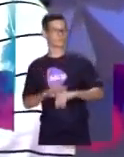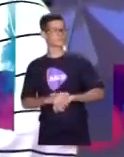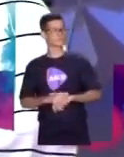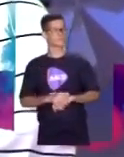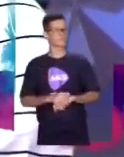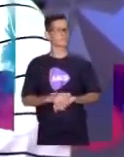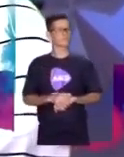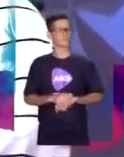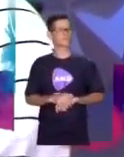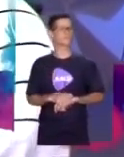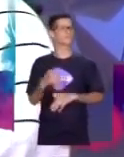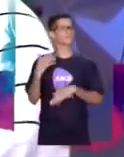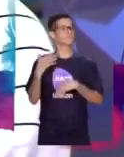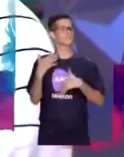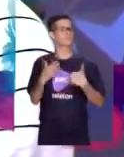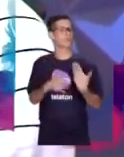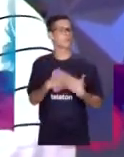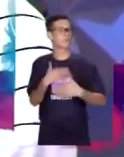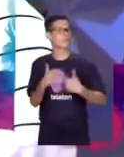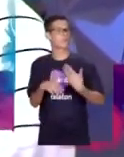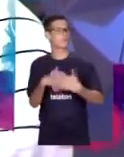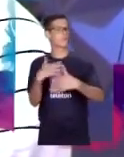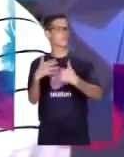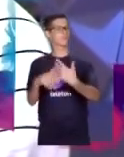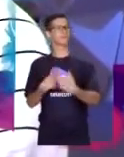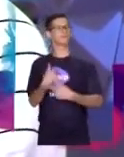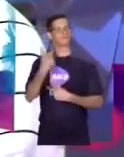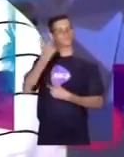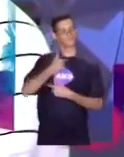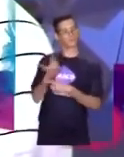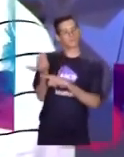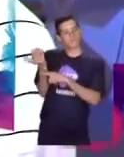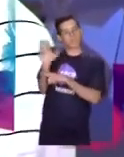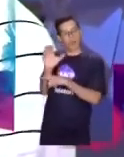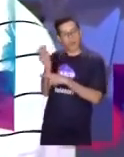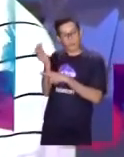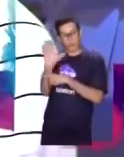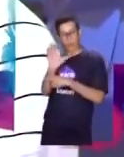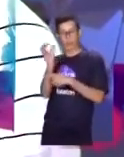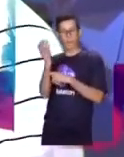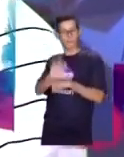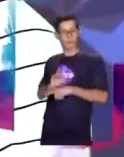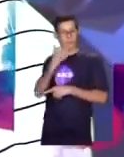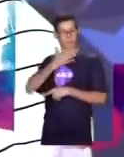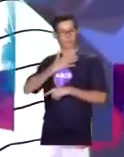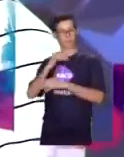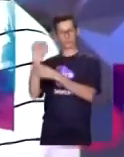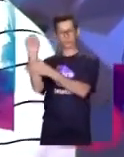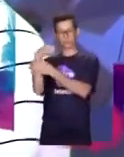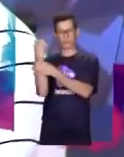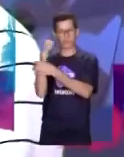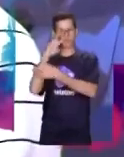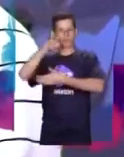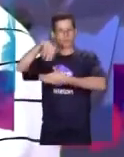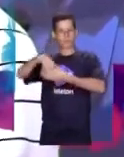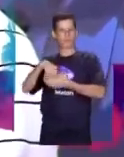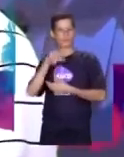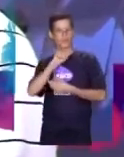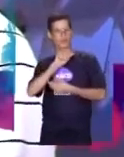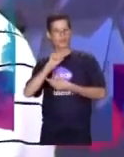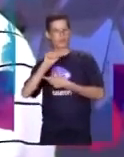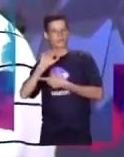Daí, desde então, eu posto todas as terapias que eu faço lá. Desde